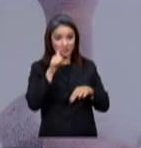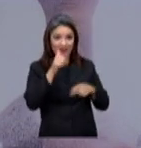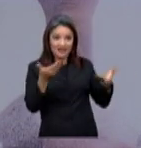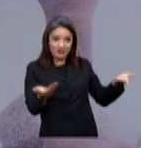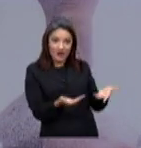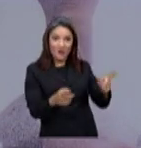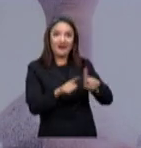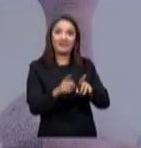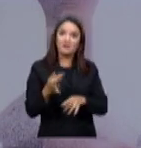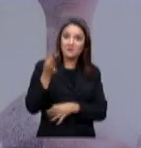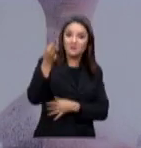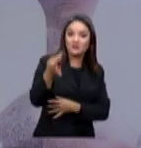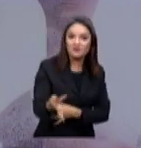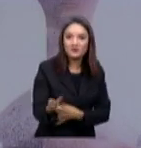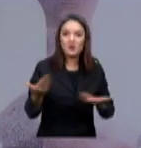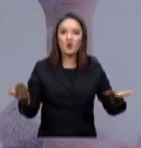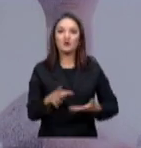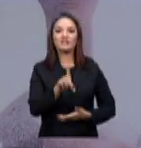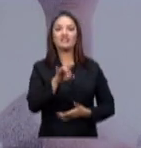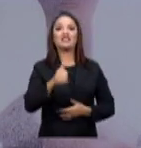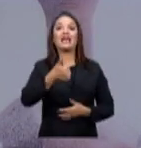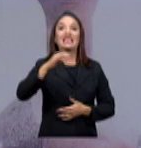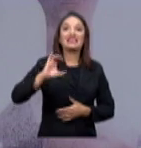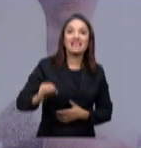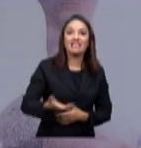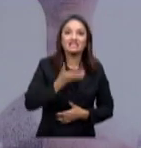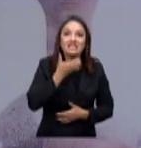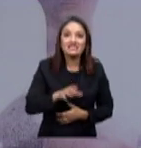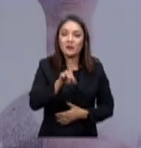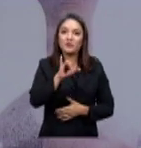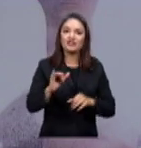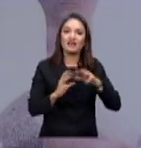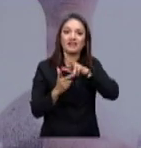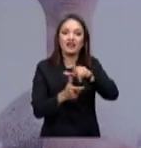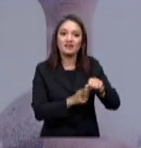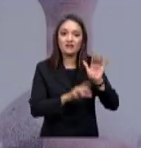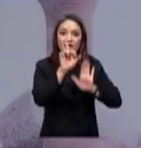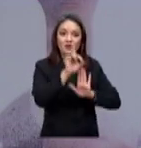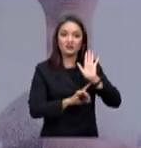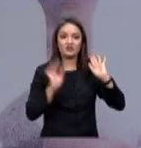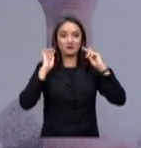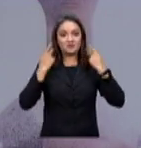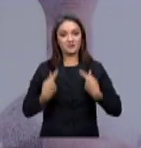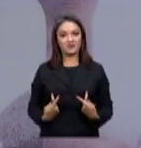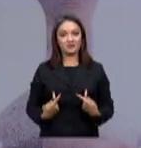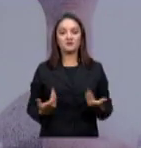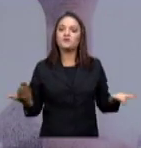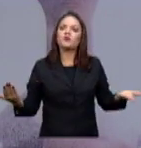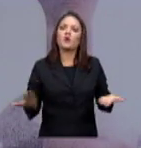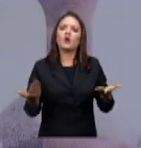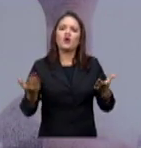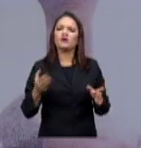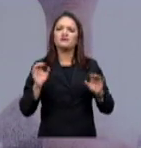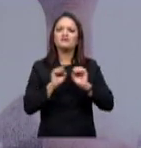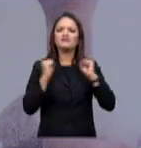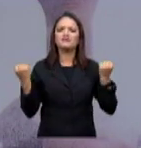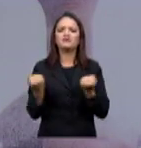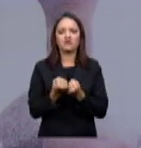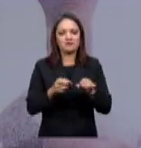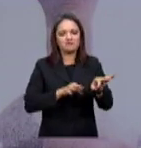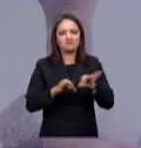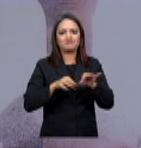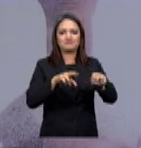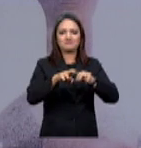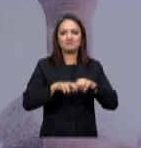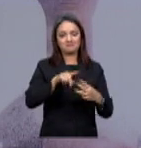hoje dia Dez de Dezembro Dia Internacional dos Direitos Humanos o encontro de hoje foi idealizado por suas excelências